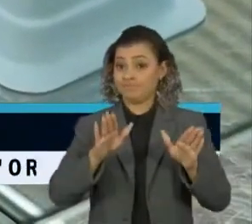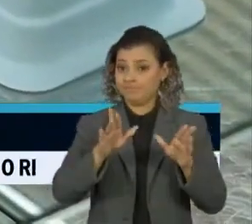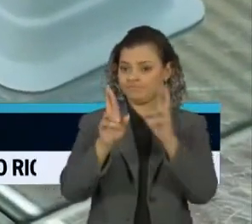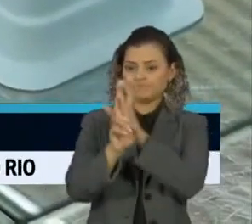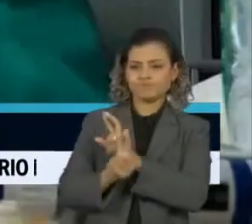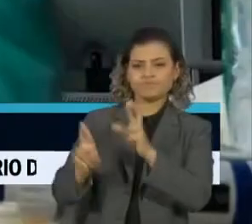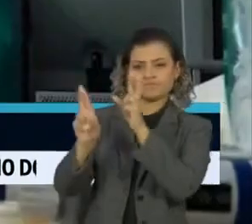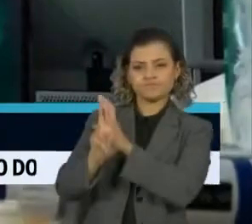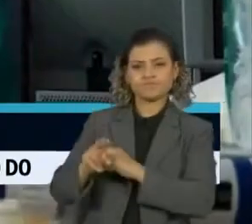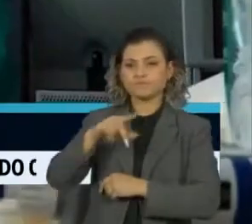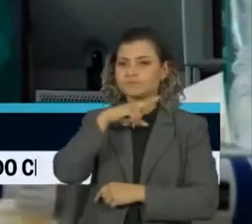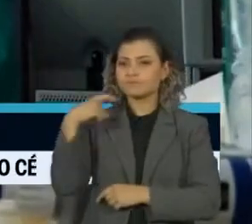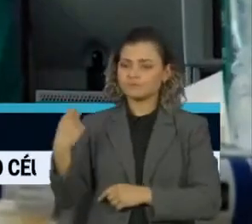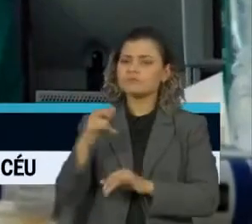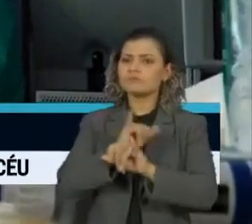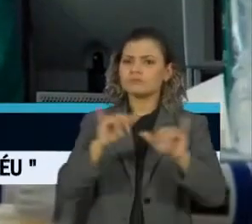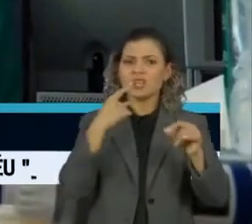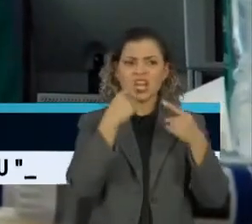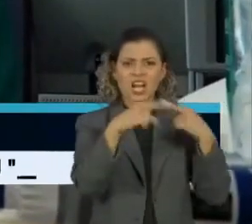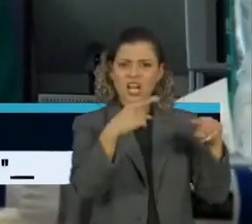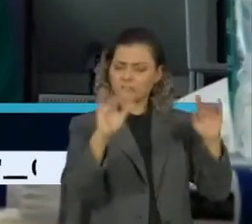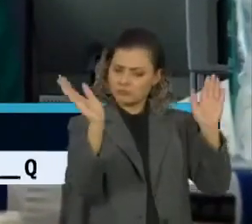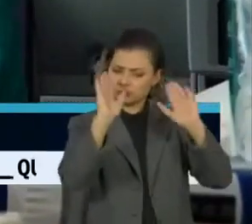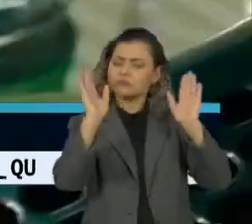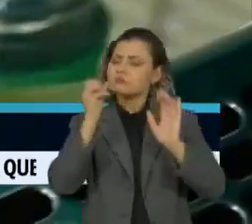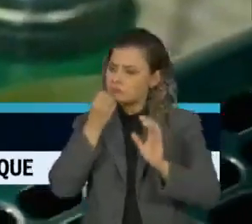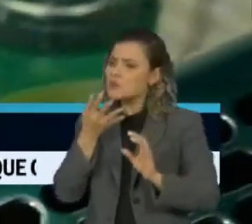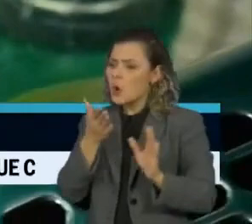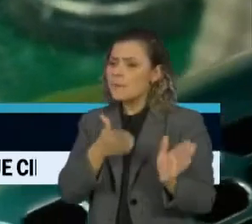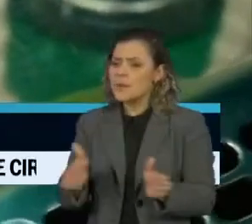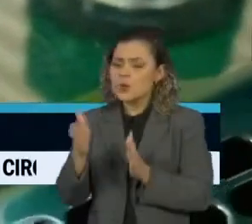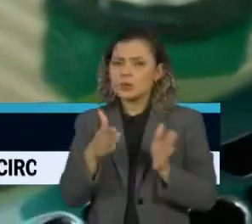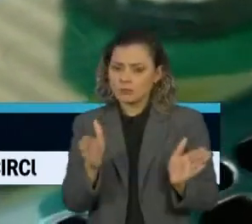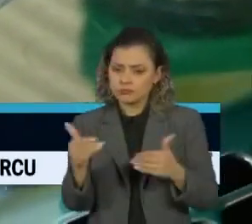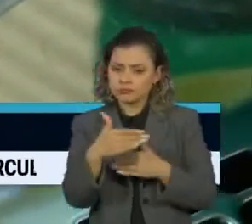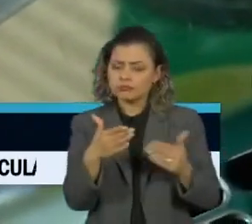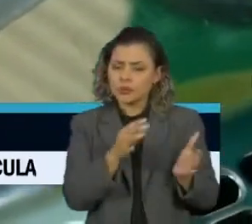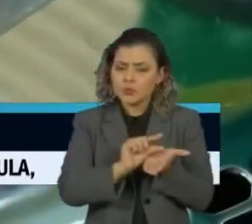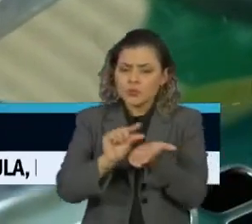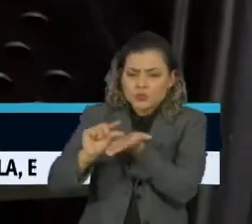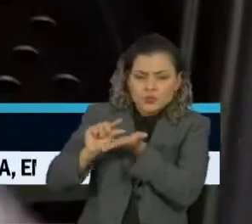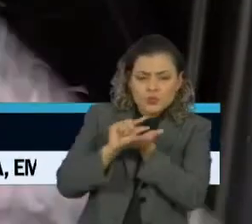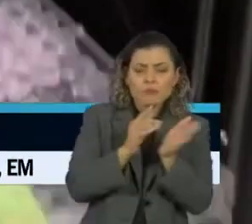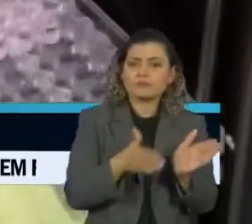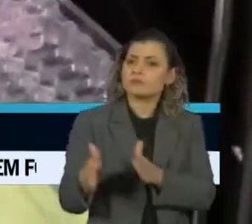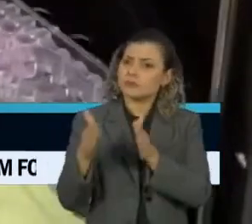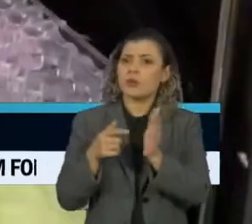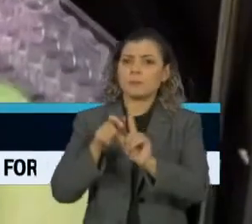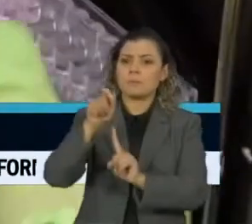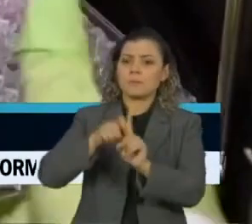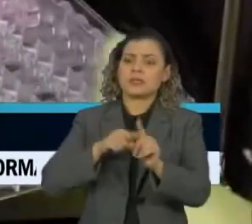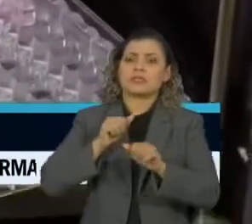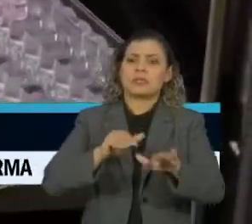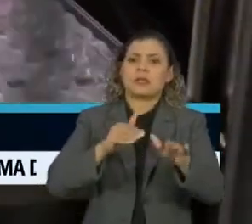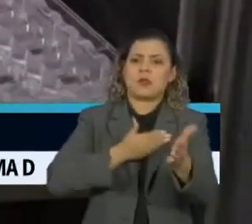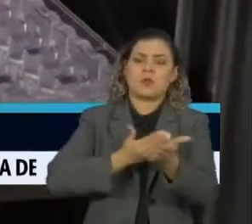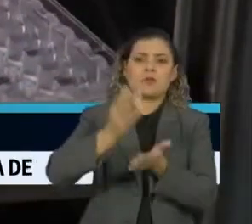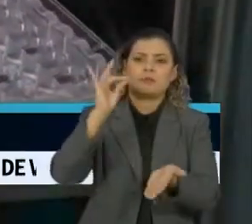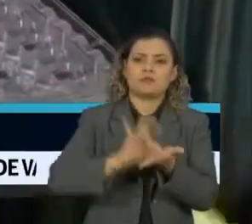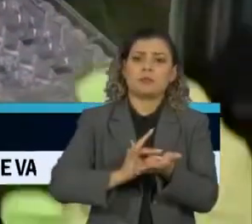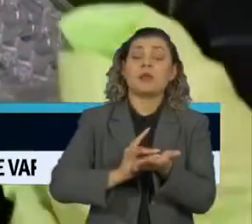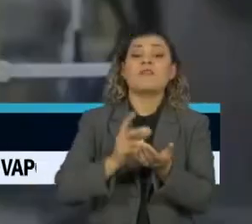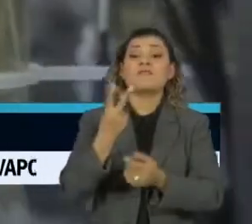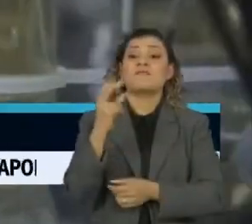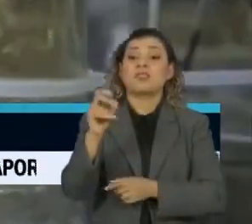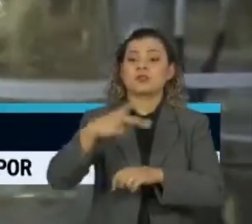sanitárias russas refutam as críticas e garantem que a produção em escala industrial começa em setembro, para atender a 20